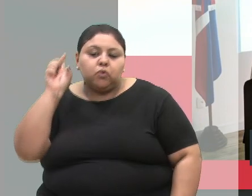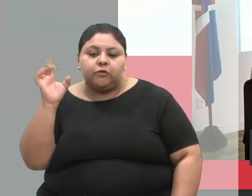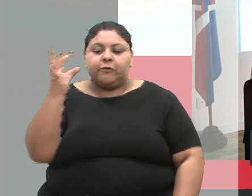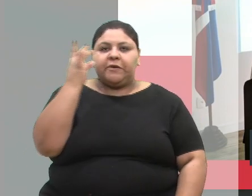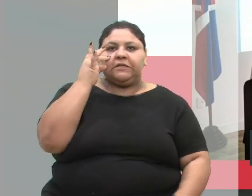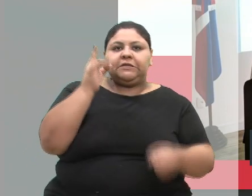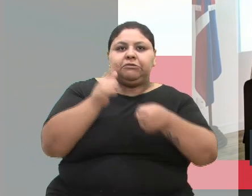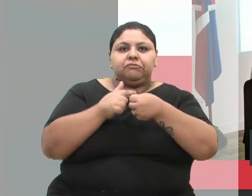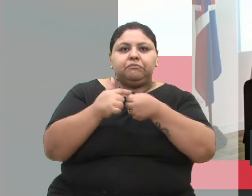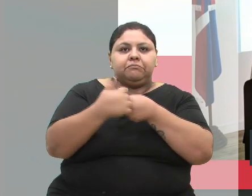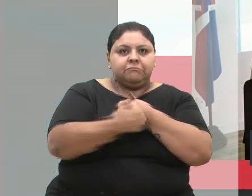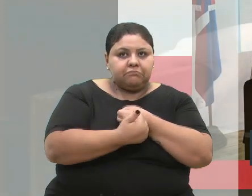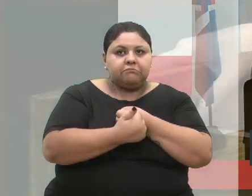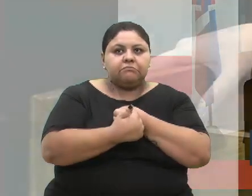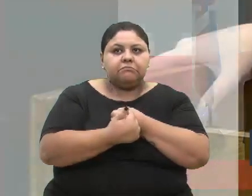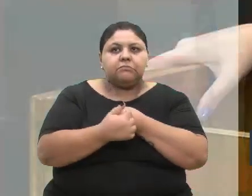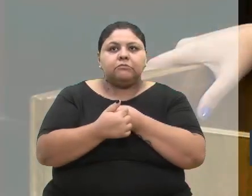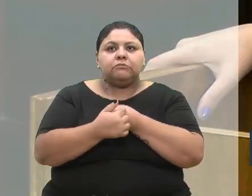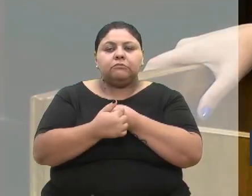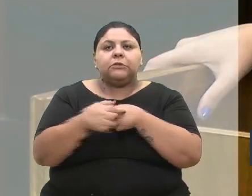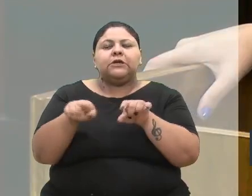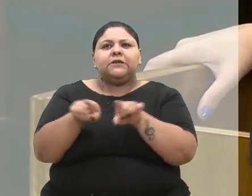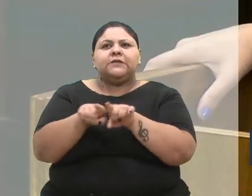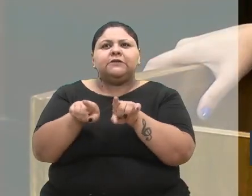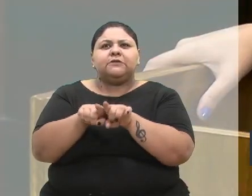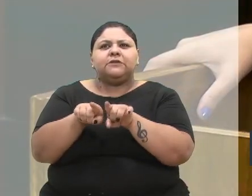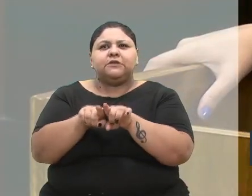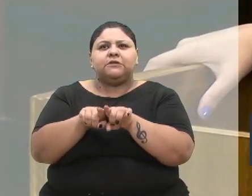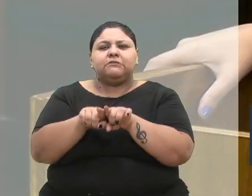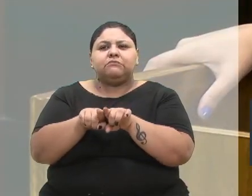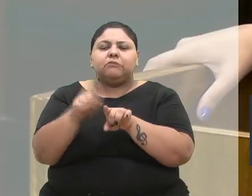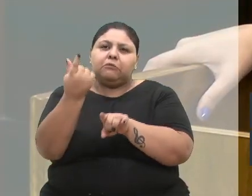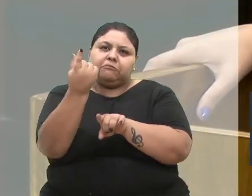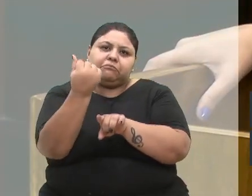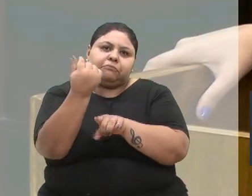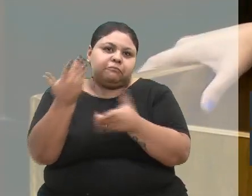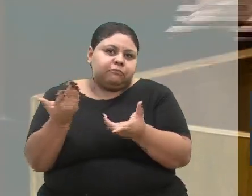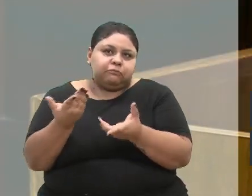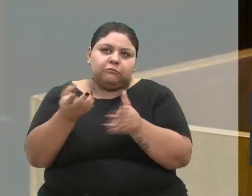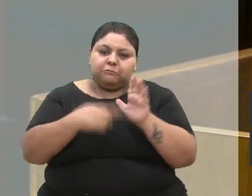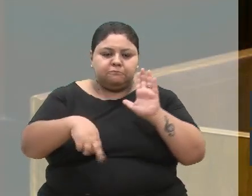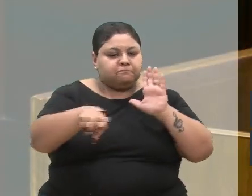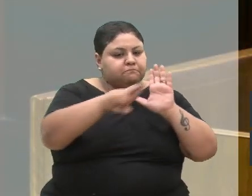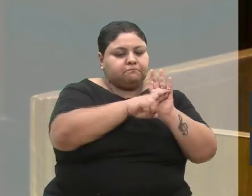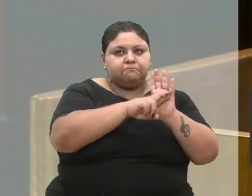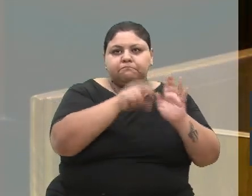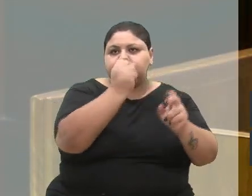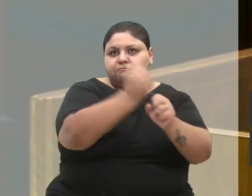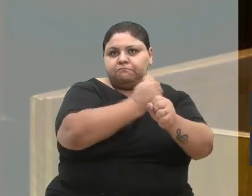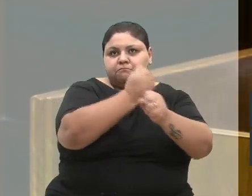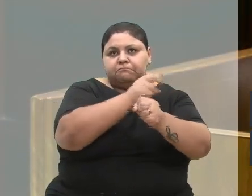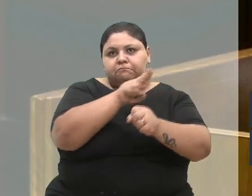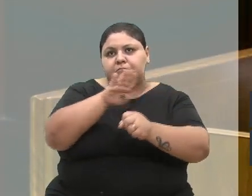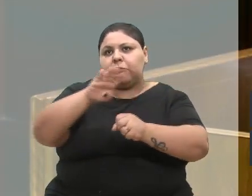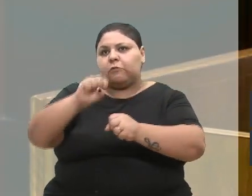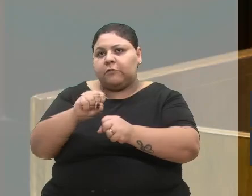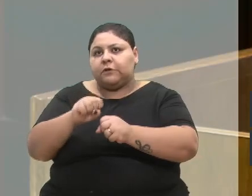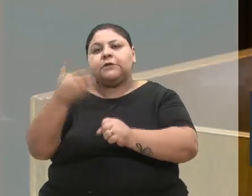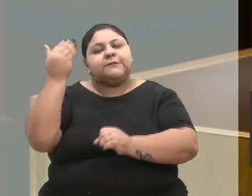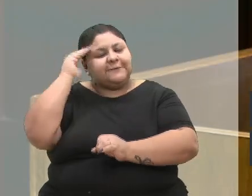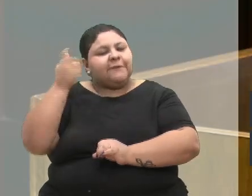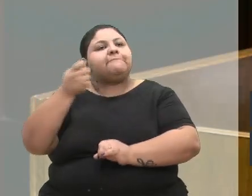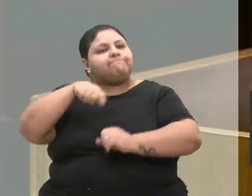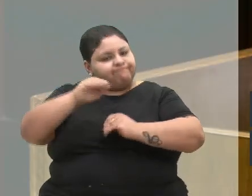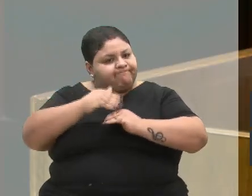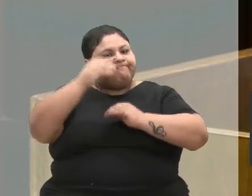cidade. E a gente, então, colocou esse valor, né, para a recuperação, aí, reforma de UBS. A gente sabe que precisa muito mais, mas